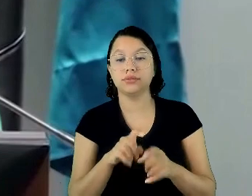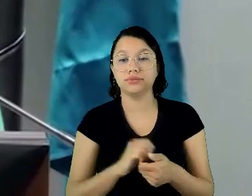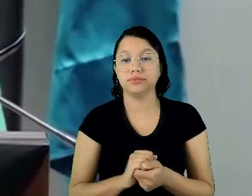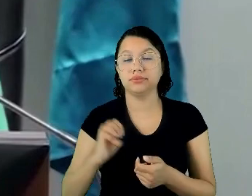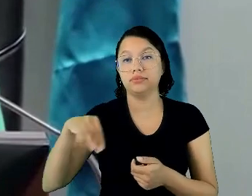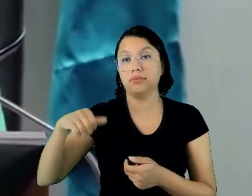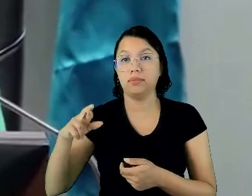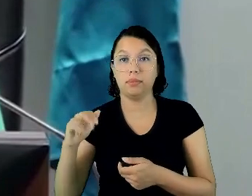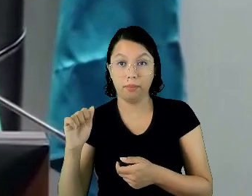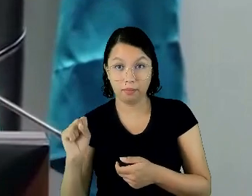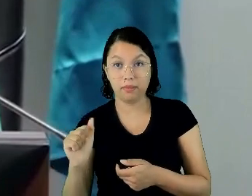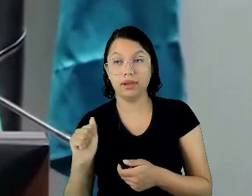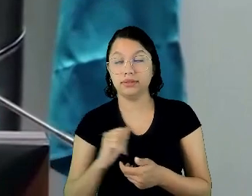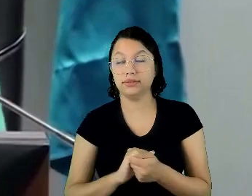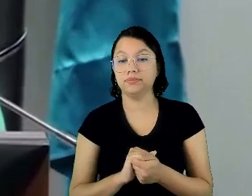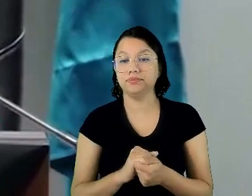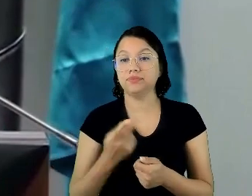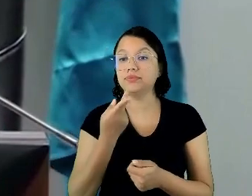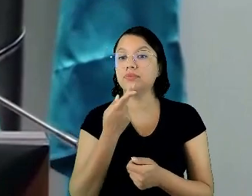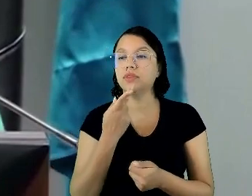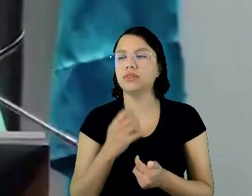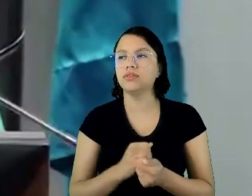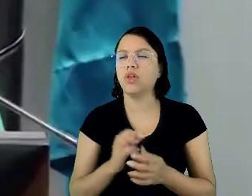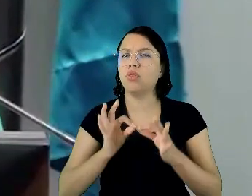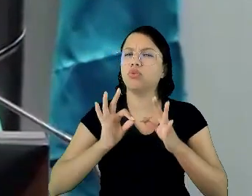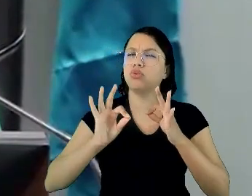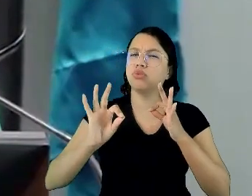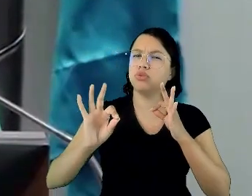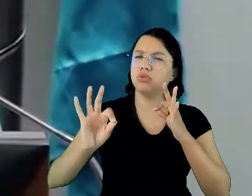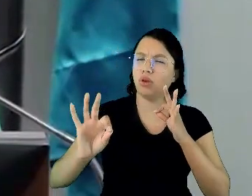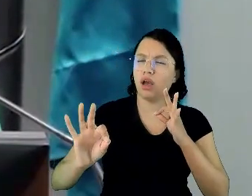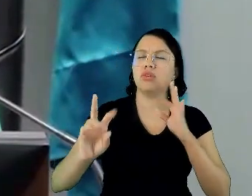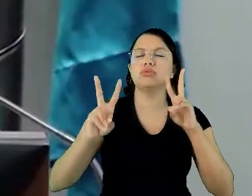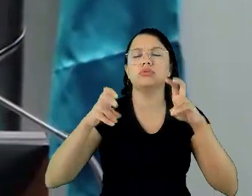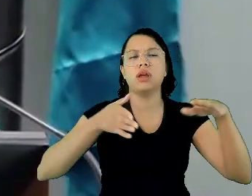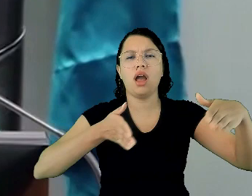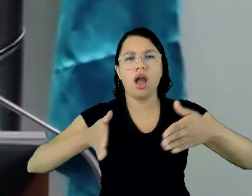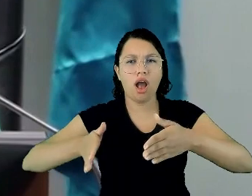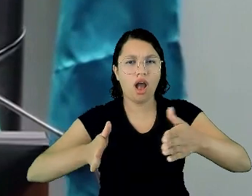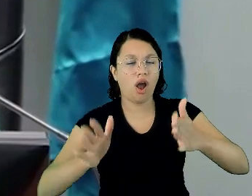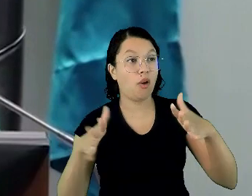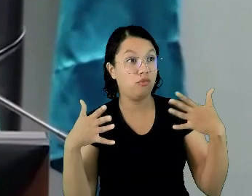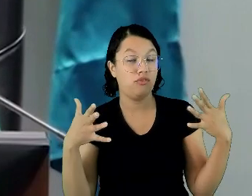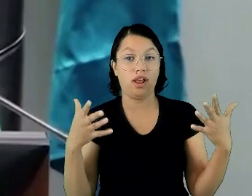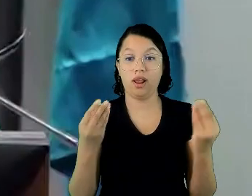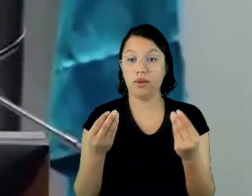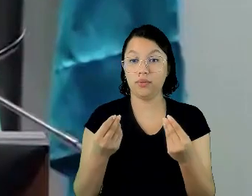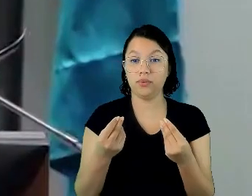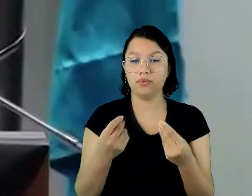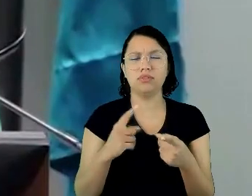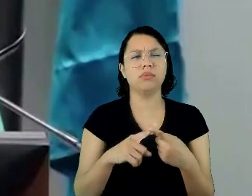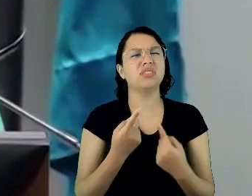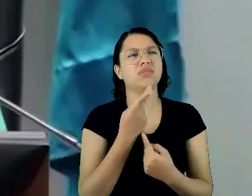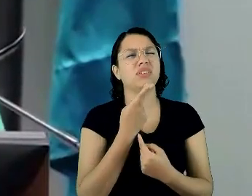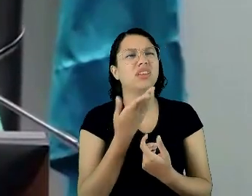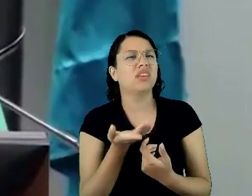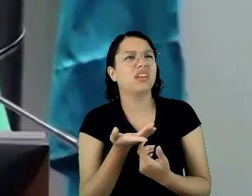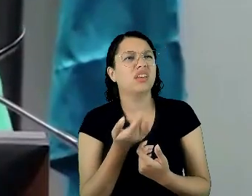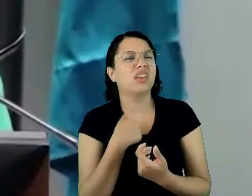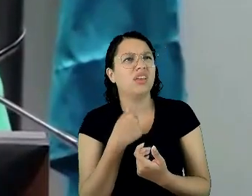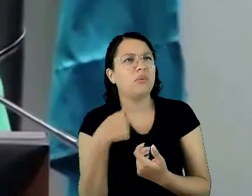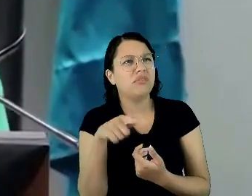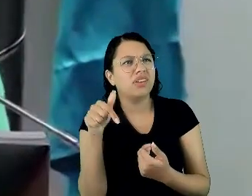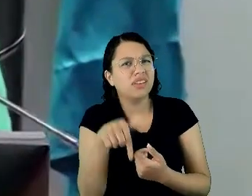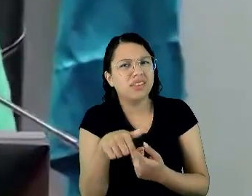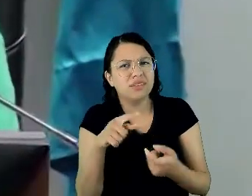falou longamente sobre a rota, muito entusiasmado, e eu disse, mas eu vim aqui, mas o meu problema não é esse que eu